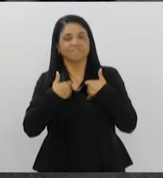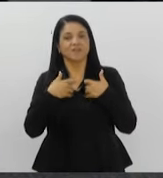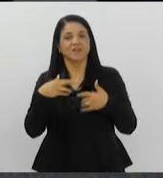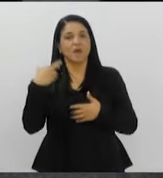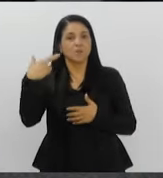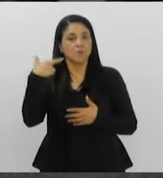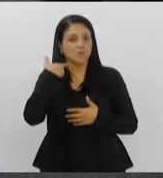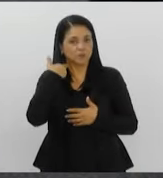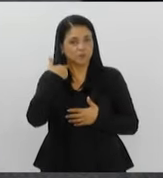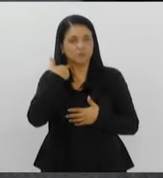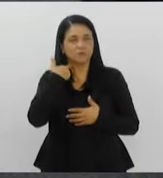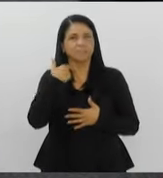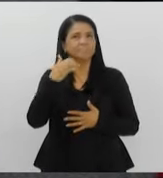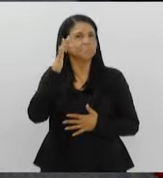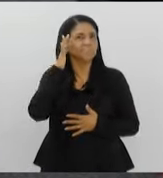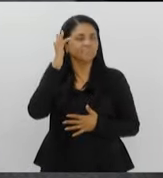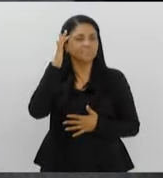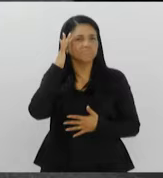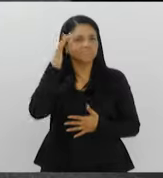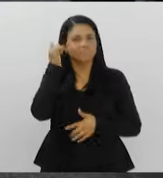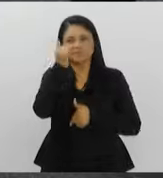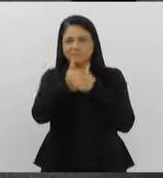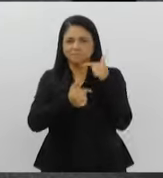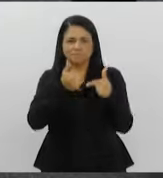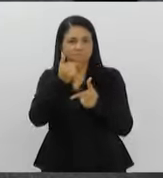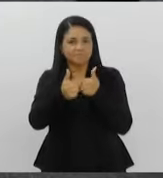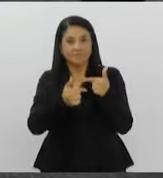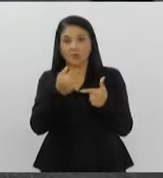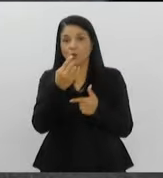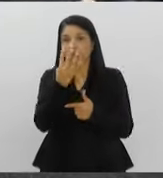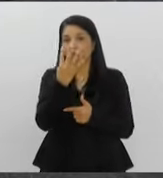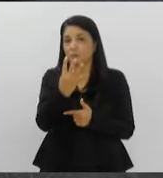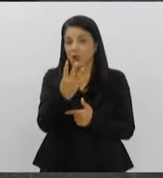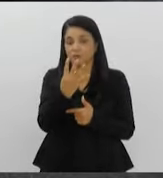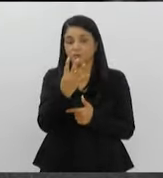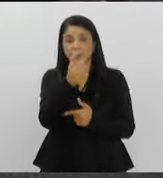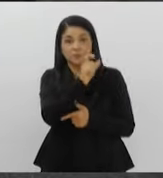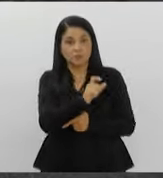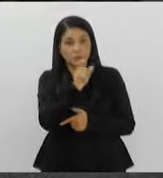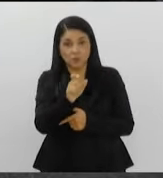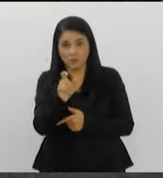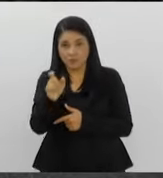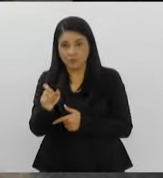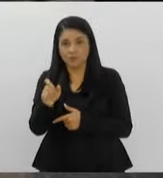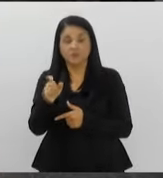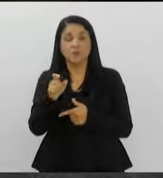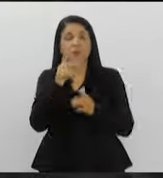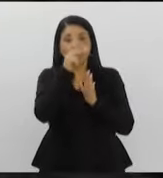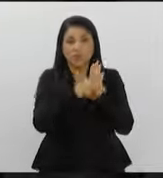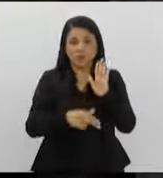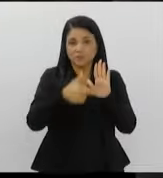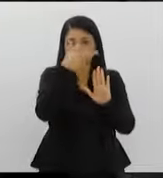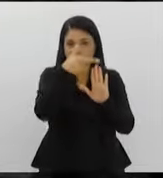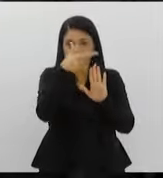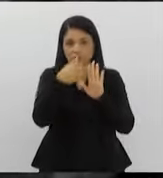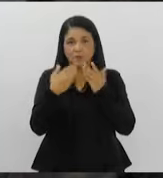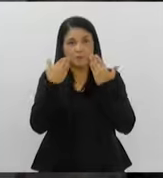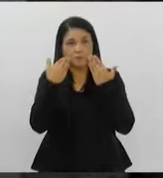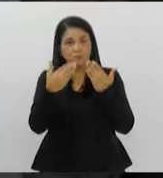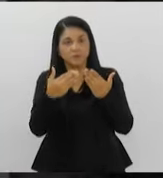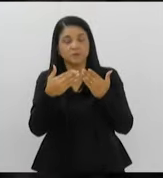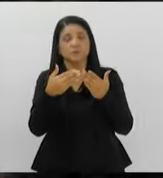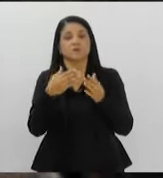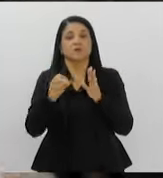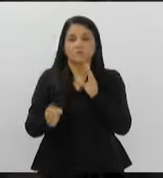ela vem sendo sonhada, trabalhada, a quatro mãos. O projeto de resolução foi apresentado minha